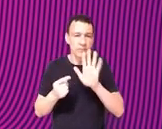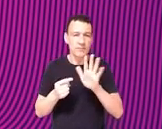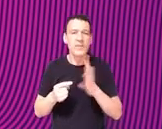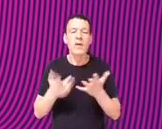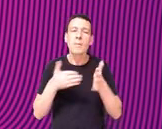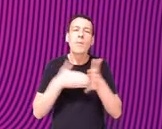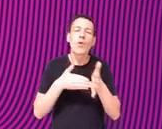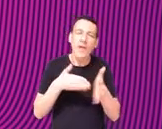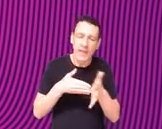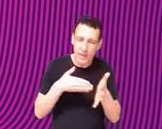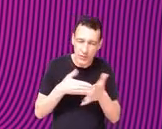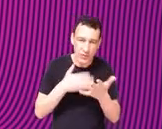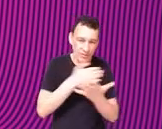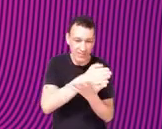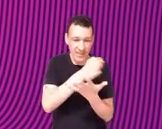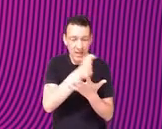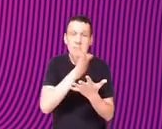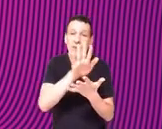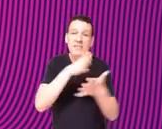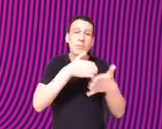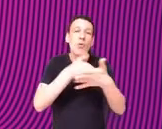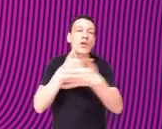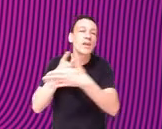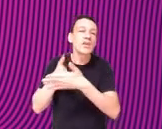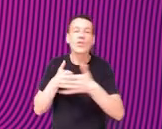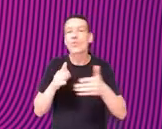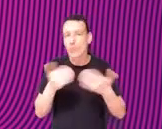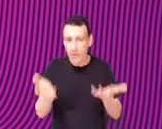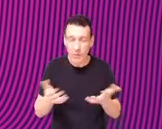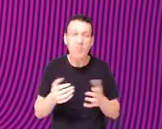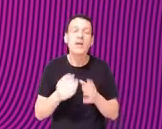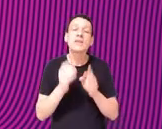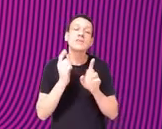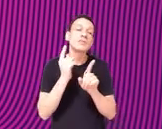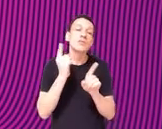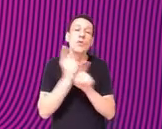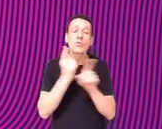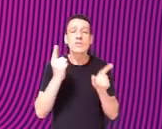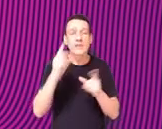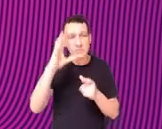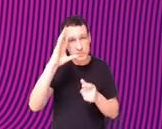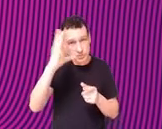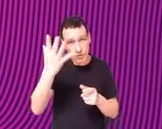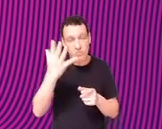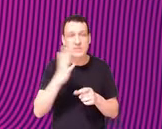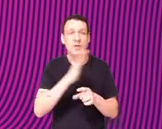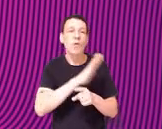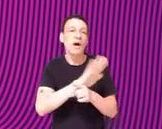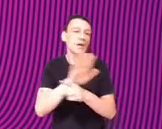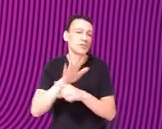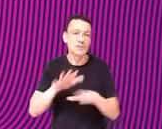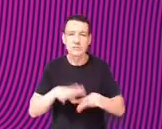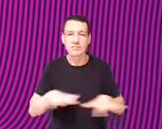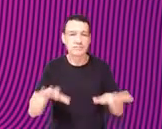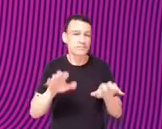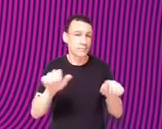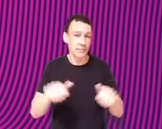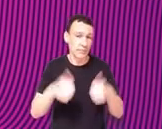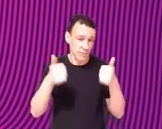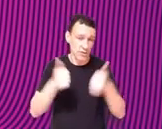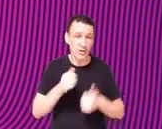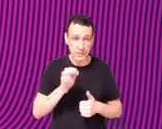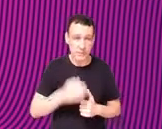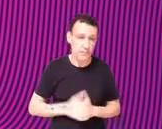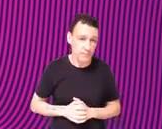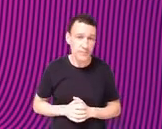vias, e encontrar soluções evidence-based, evidence-informed, que